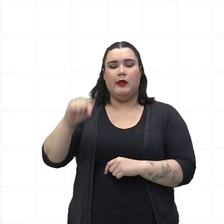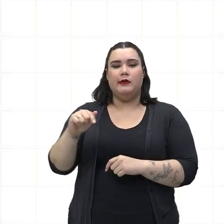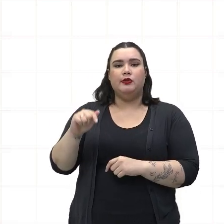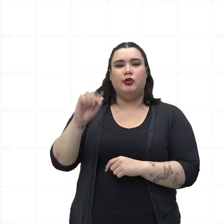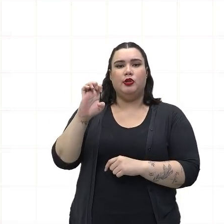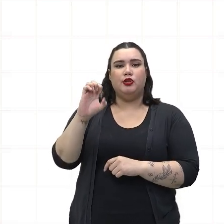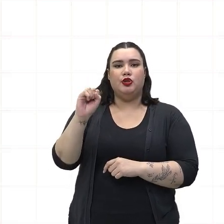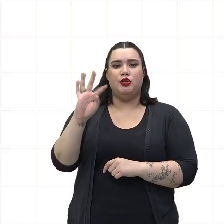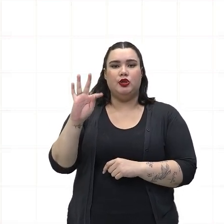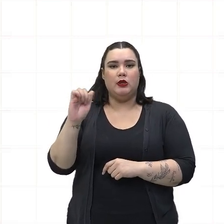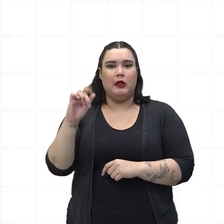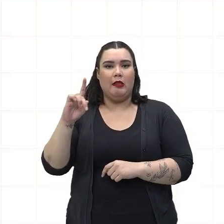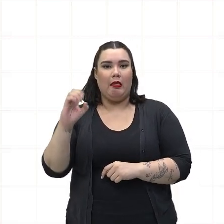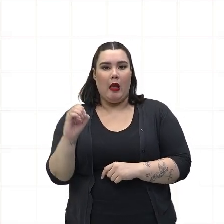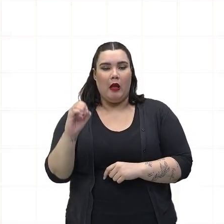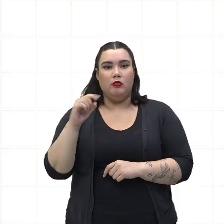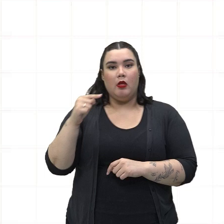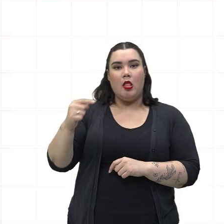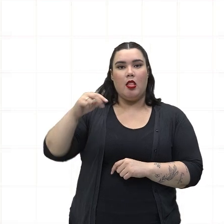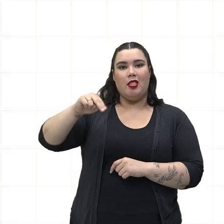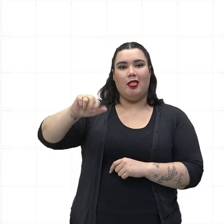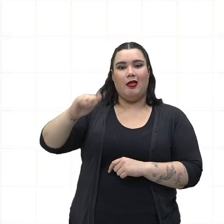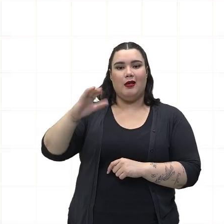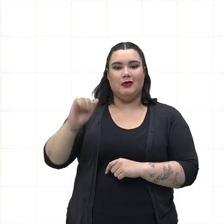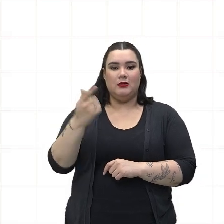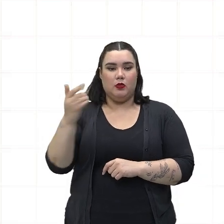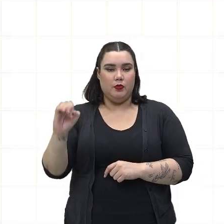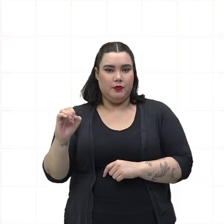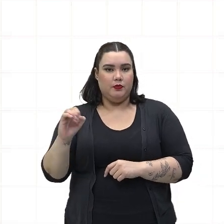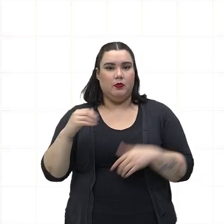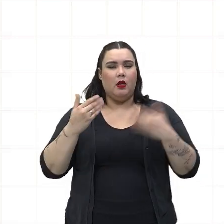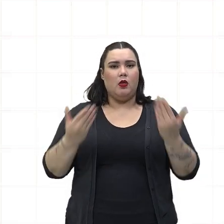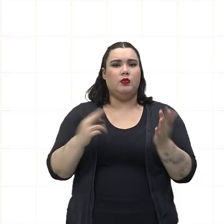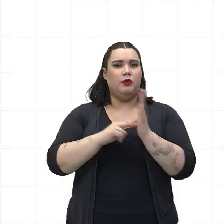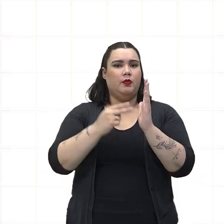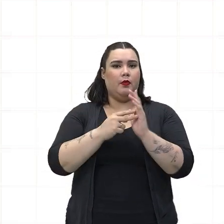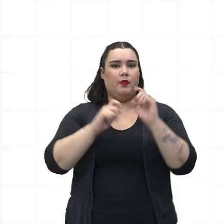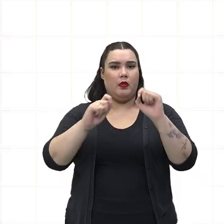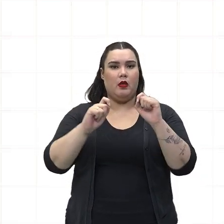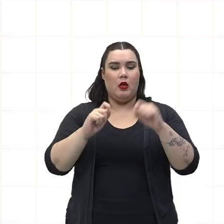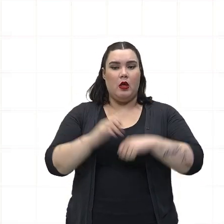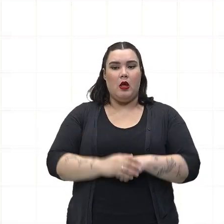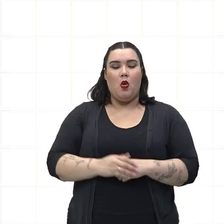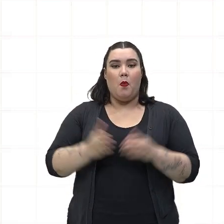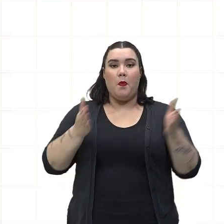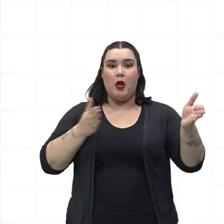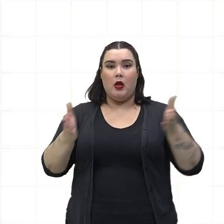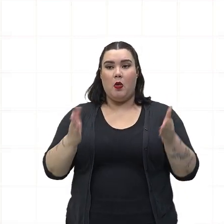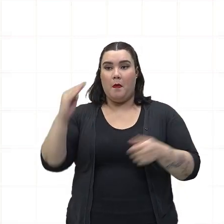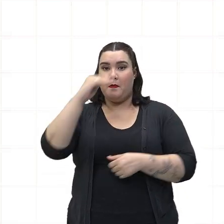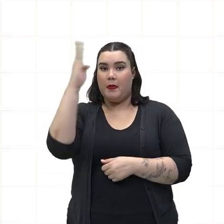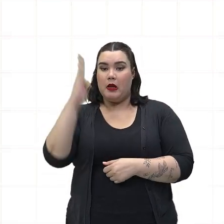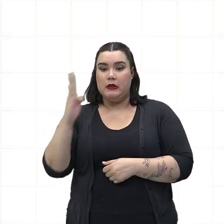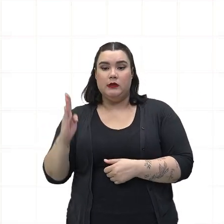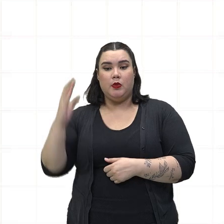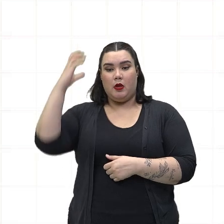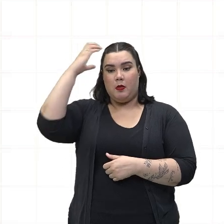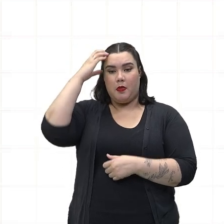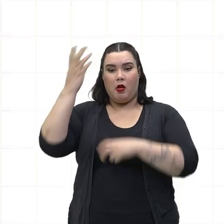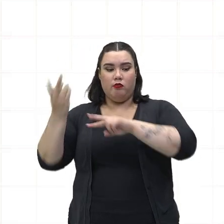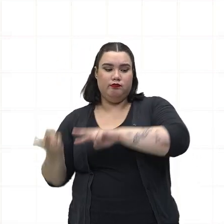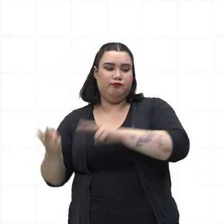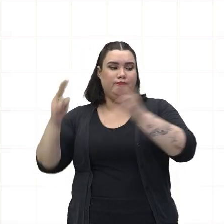Estado-nação. A gente está vendo aqui que a passagem do Brasil imperial para o Brasil republicano, ele tinha